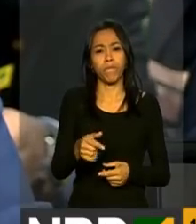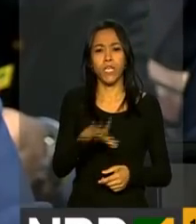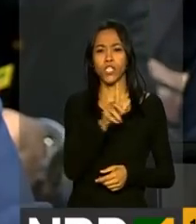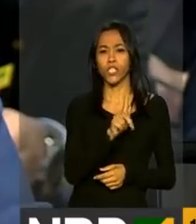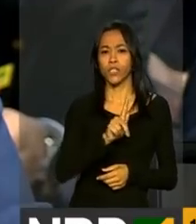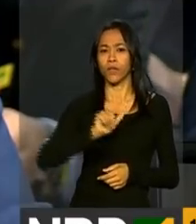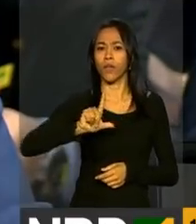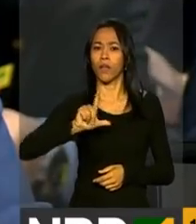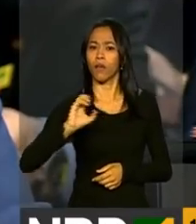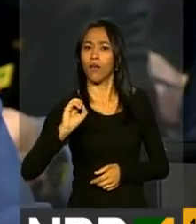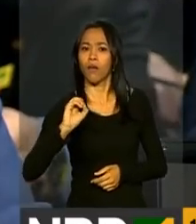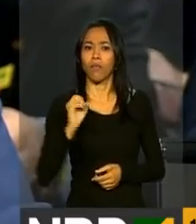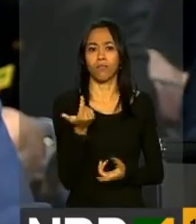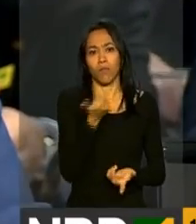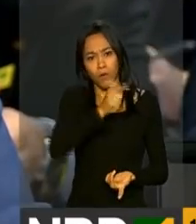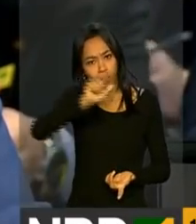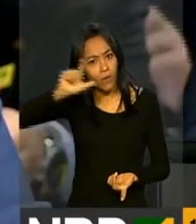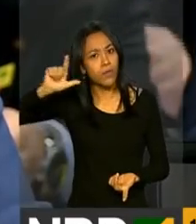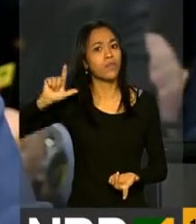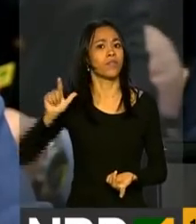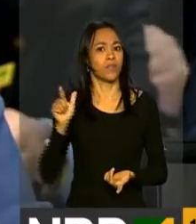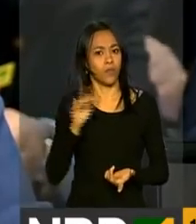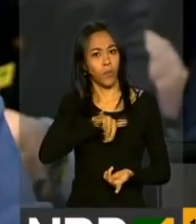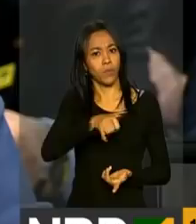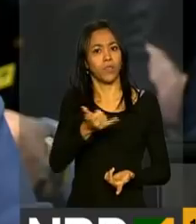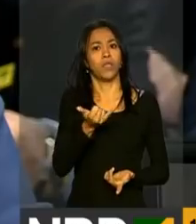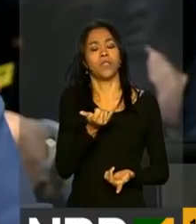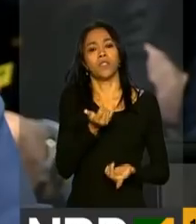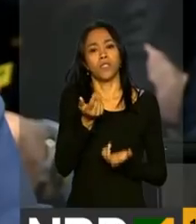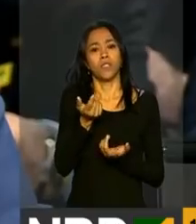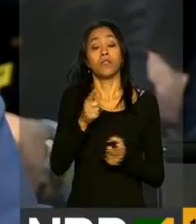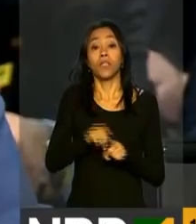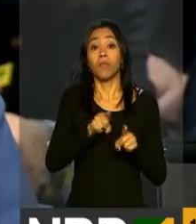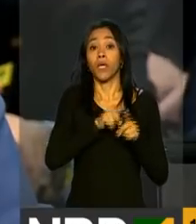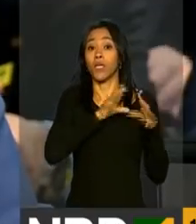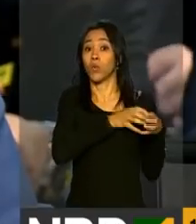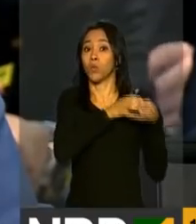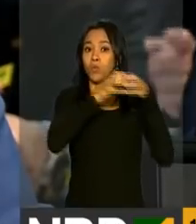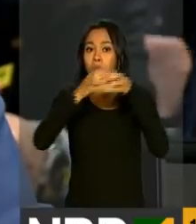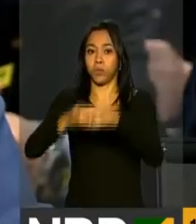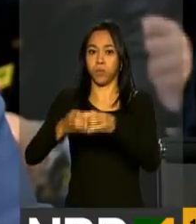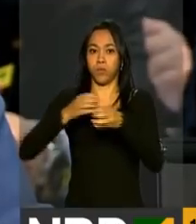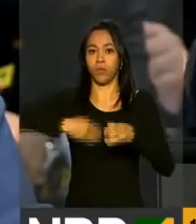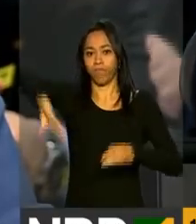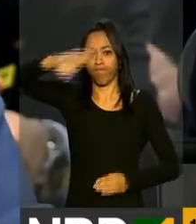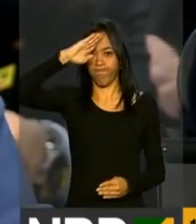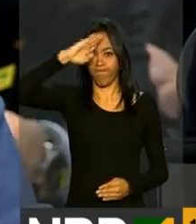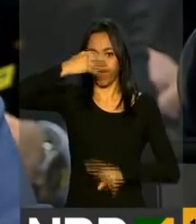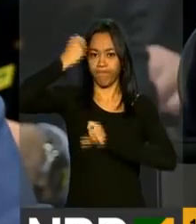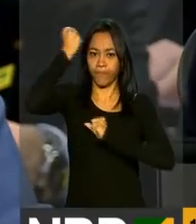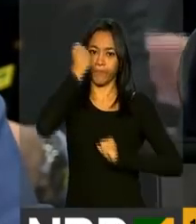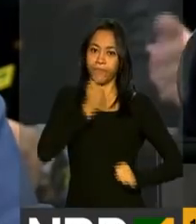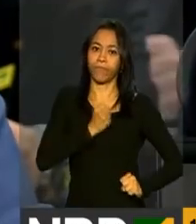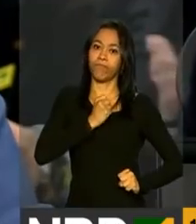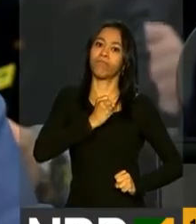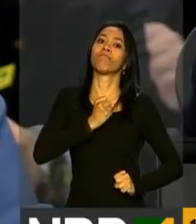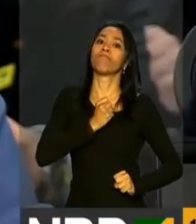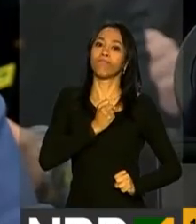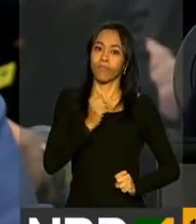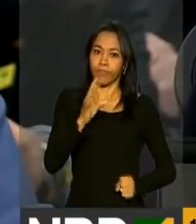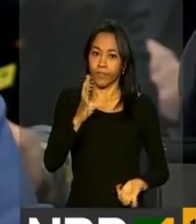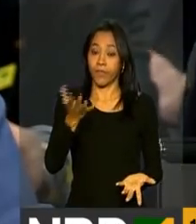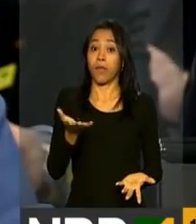ó várias oportunidades nós colocamos aqui forças armadas para é